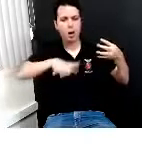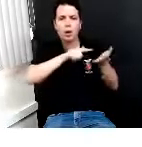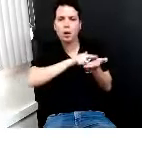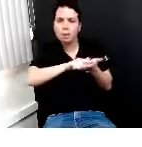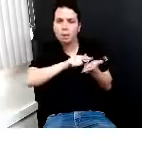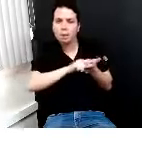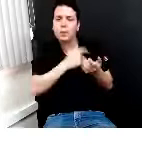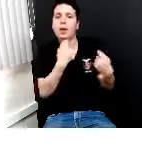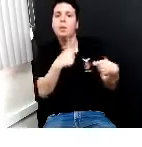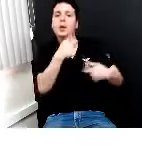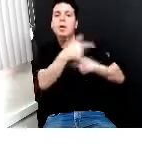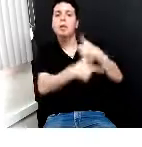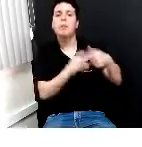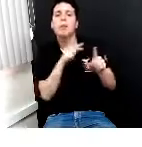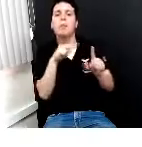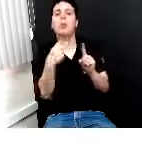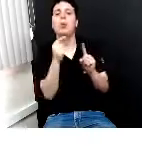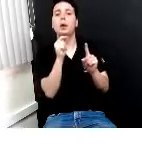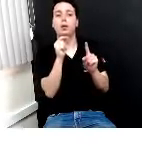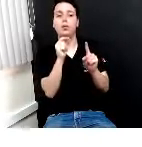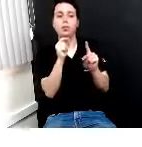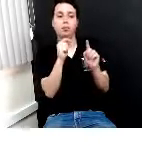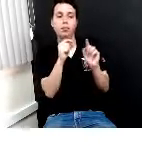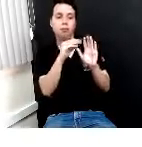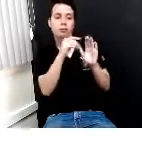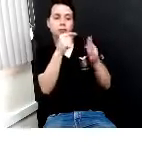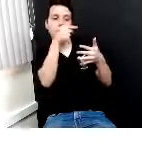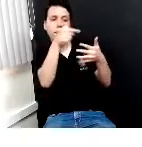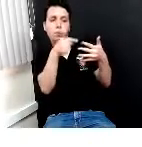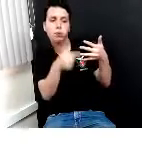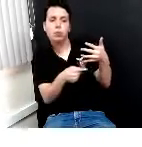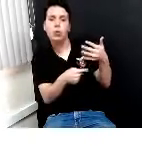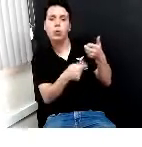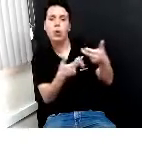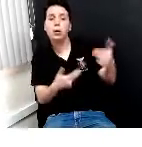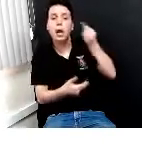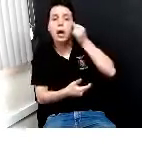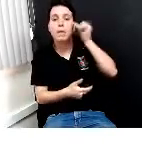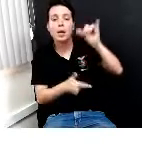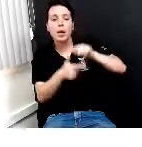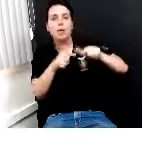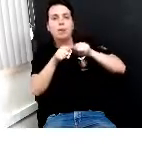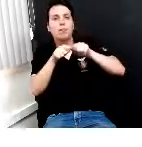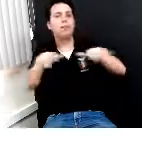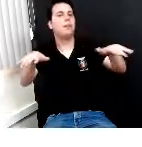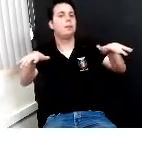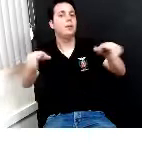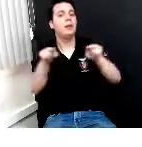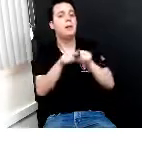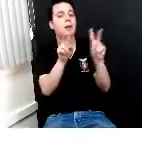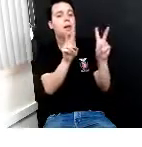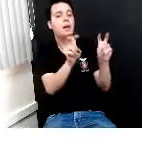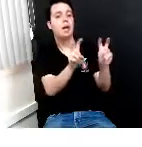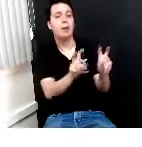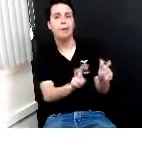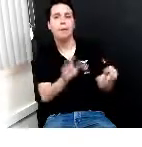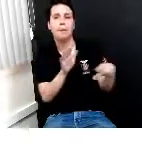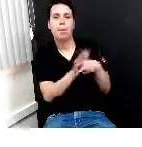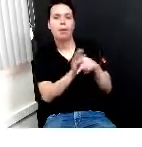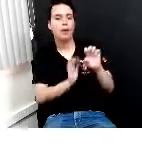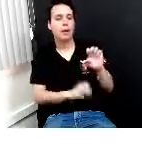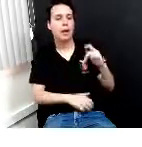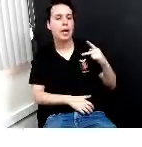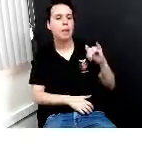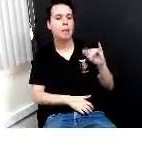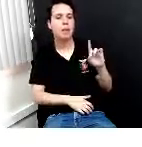que trabalhar na perspectiva de medidas preventivas e discutir também as temáticas relacionadas às epidemias, às doenças